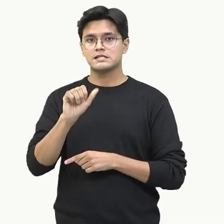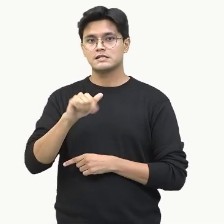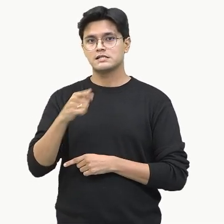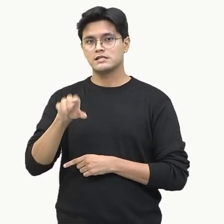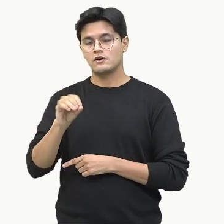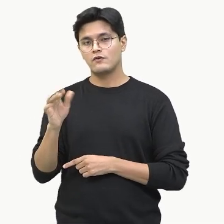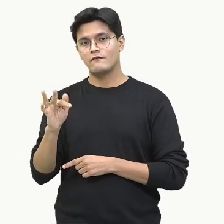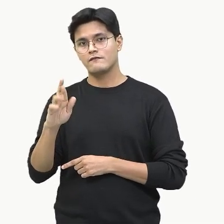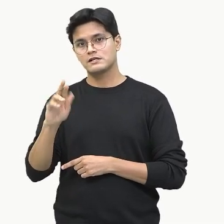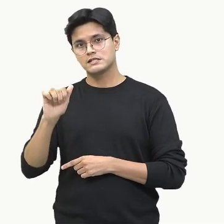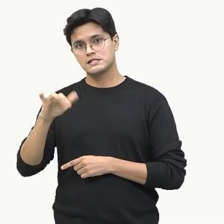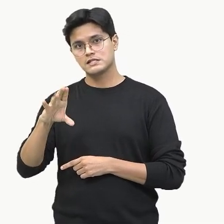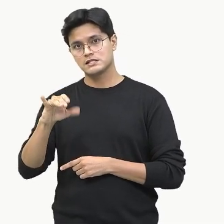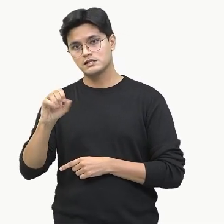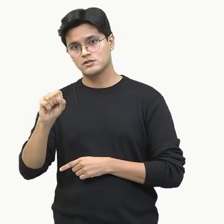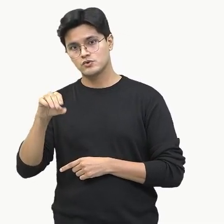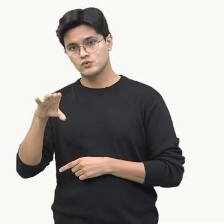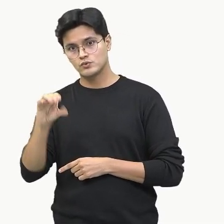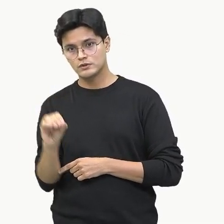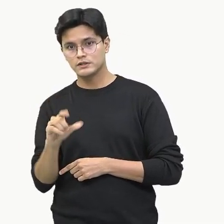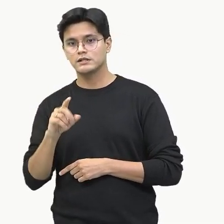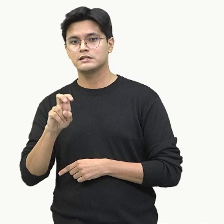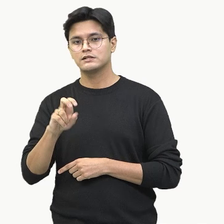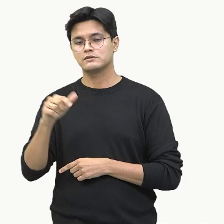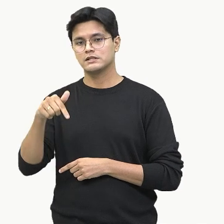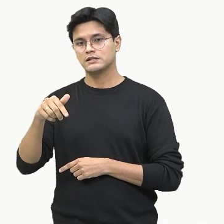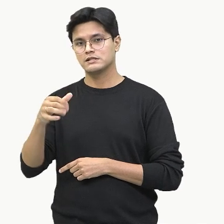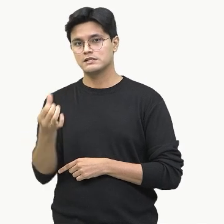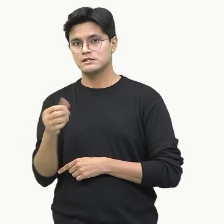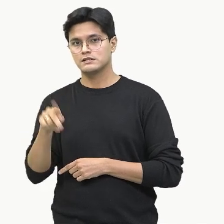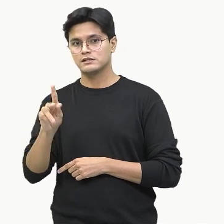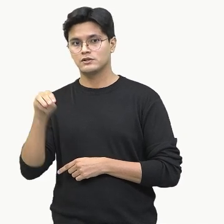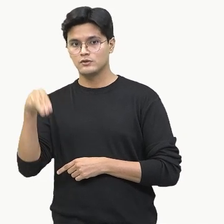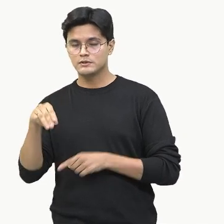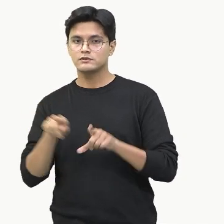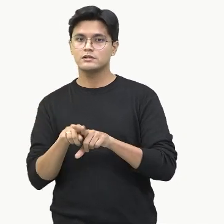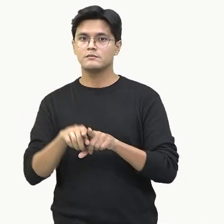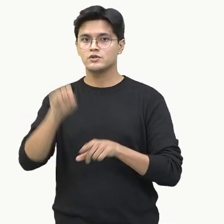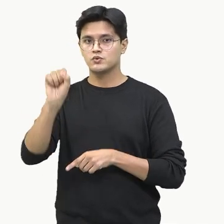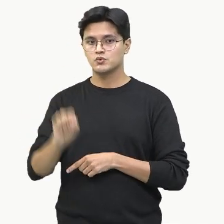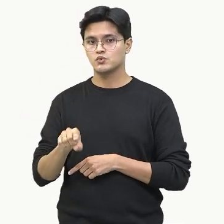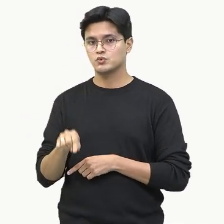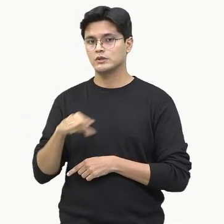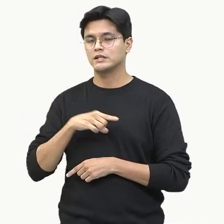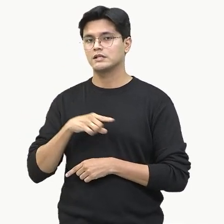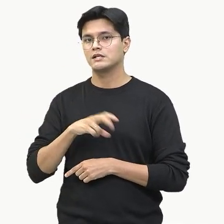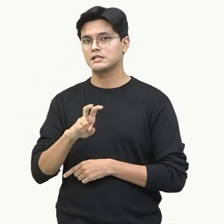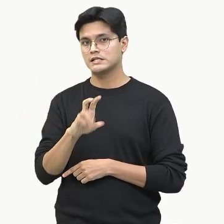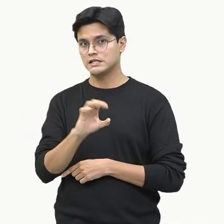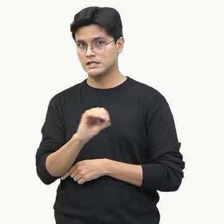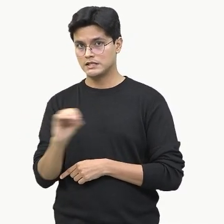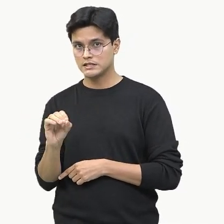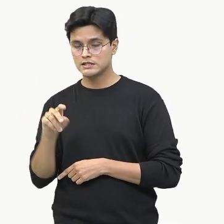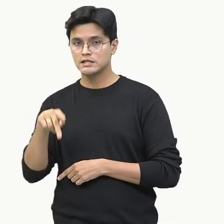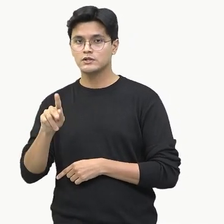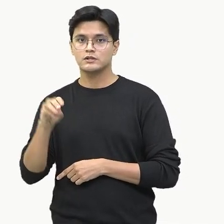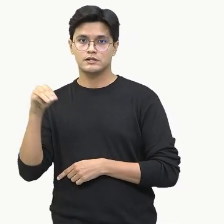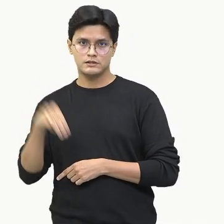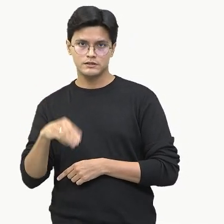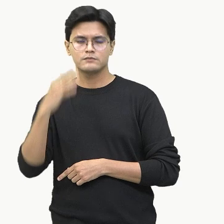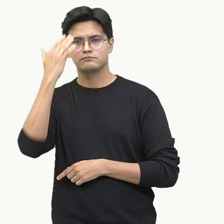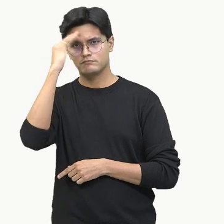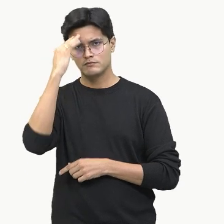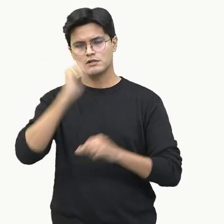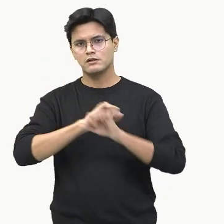sul Nós temos aqui 500 km tá bom apenas pra gente entender um pouco mais dessa dimensão quando